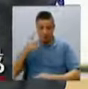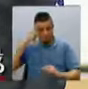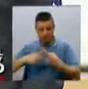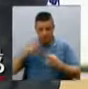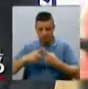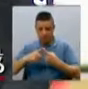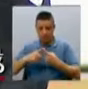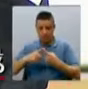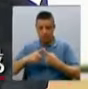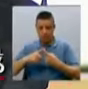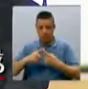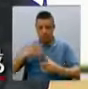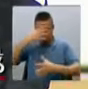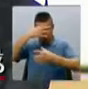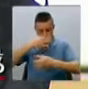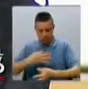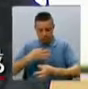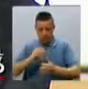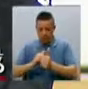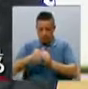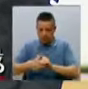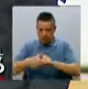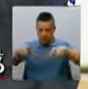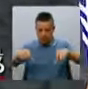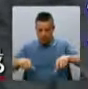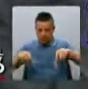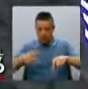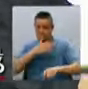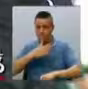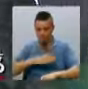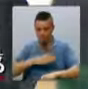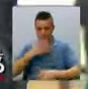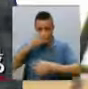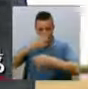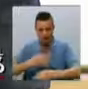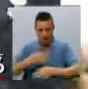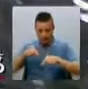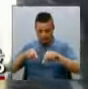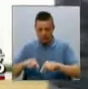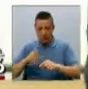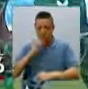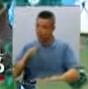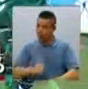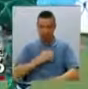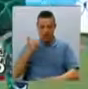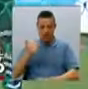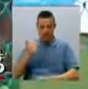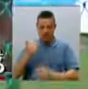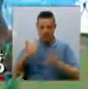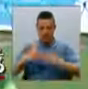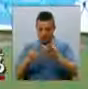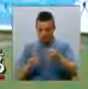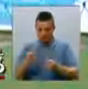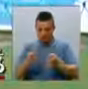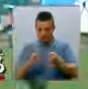Vitória gostou do comportamento dos jogadores nodio da luz e é por isso que acredita que desta vez pode ganhar A Estratégia do